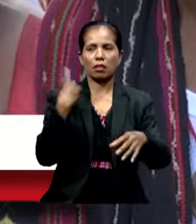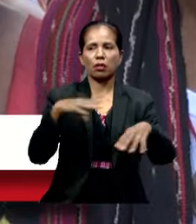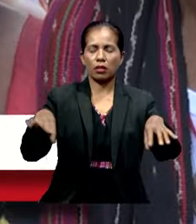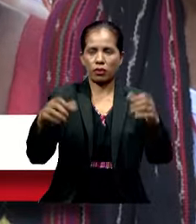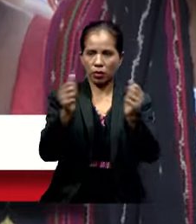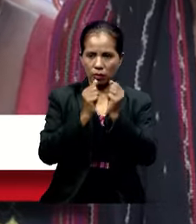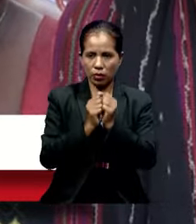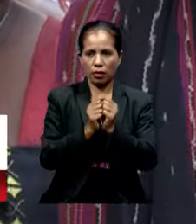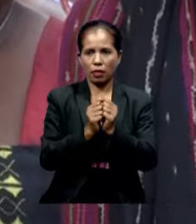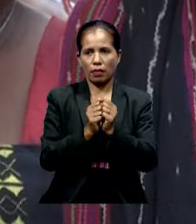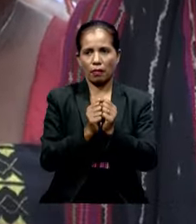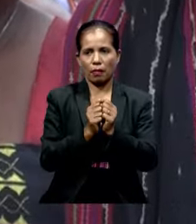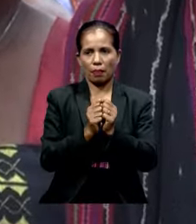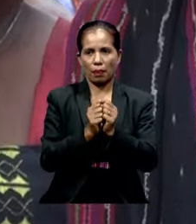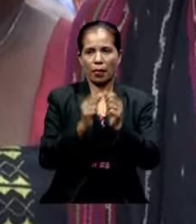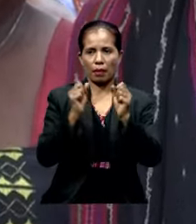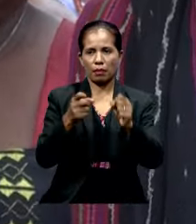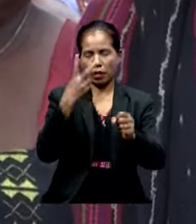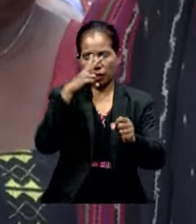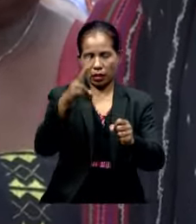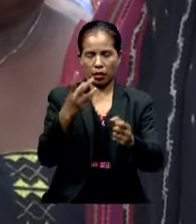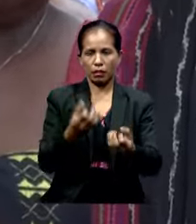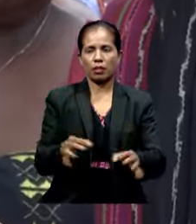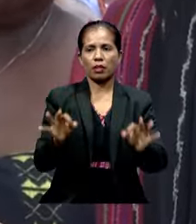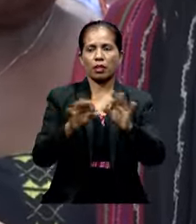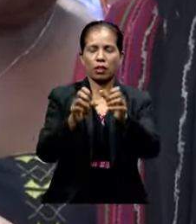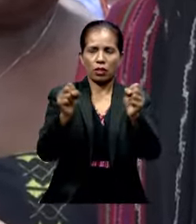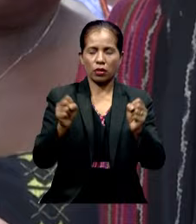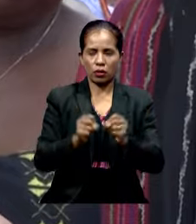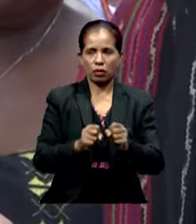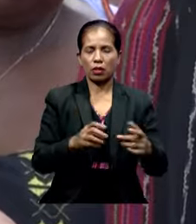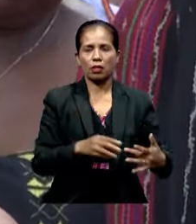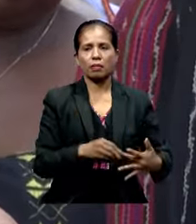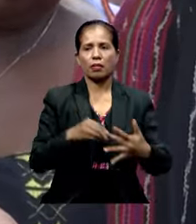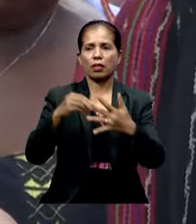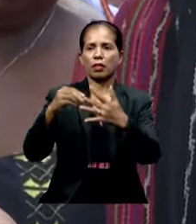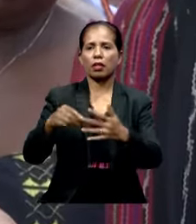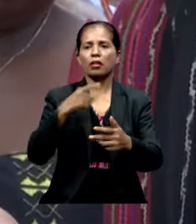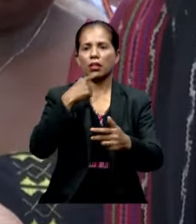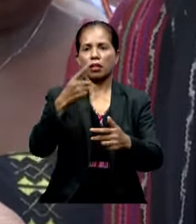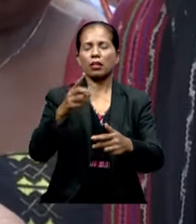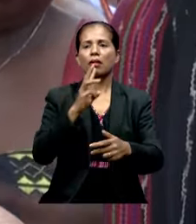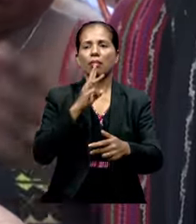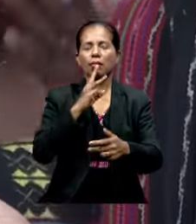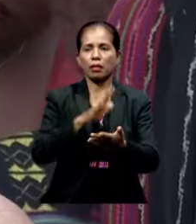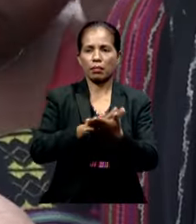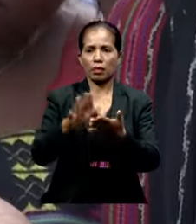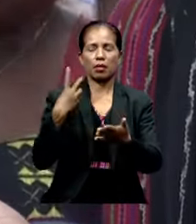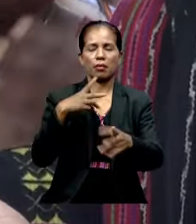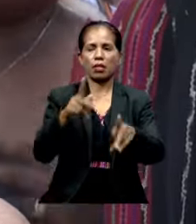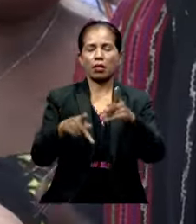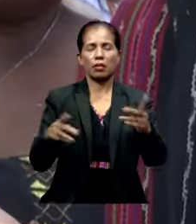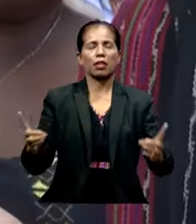se bela resolve prioridade sira nebe que e sucular. Eliu, mas ao entender que também mos nebe que a minha comunidade se